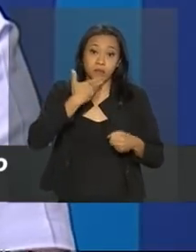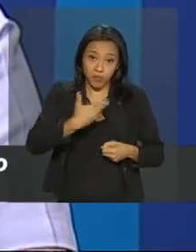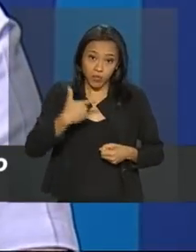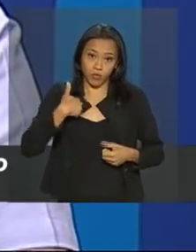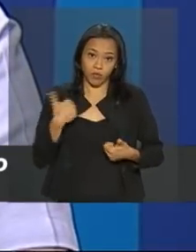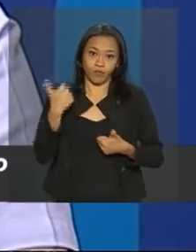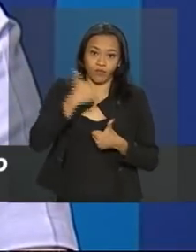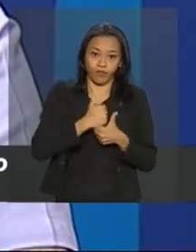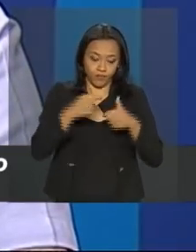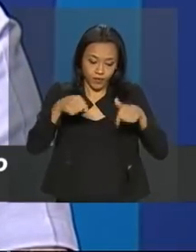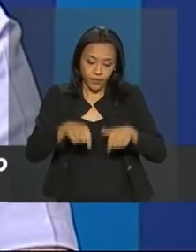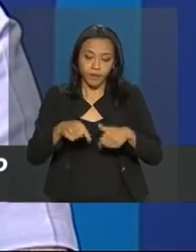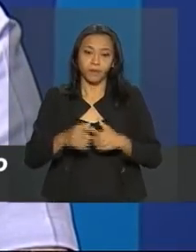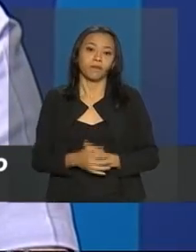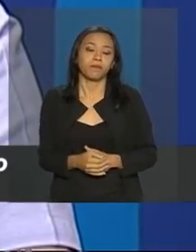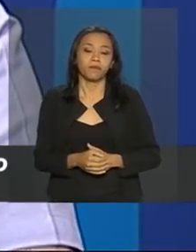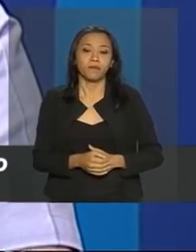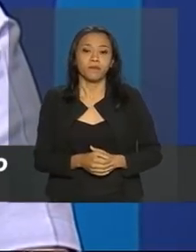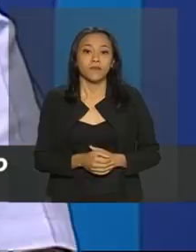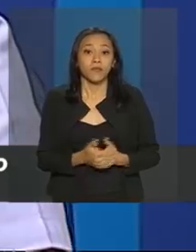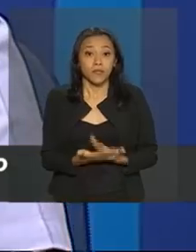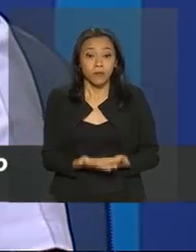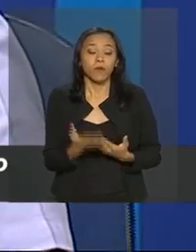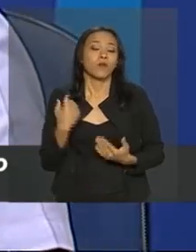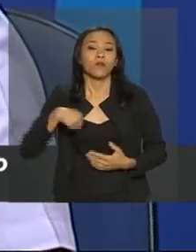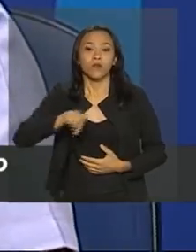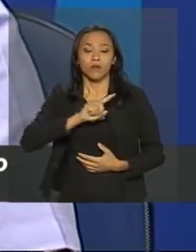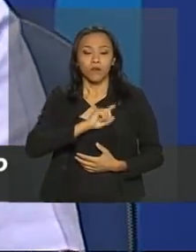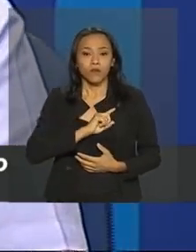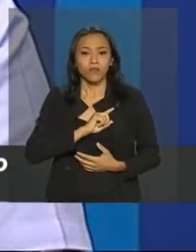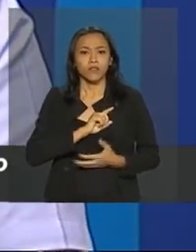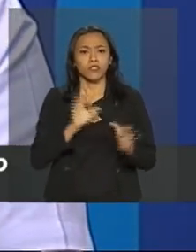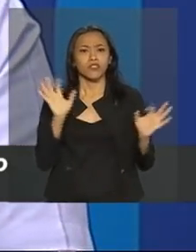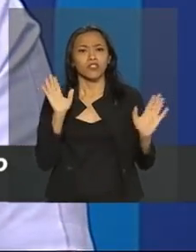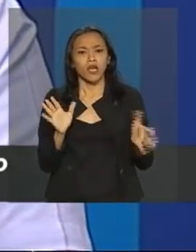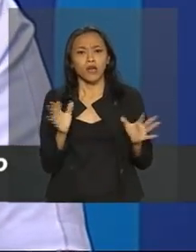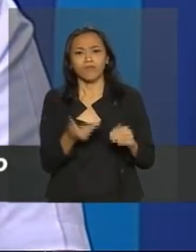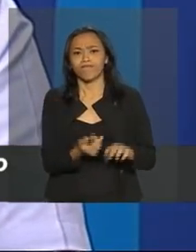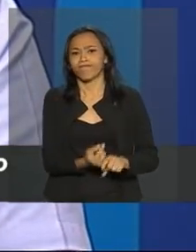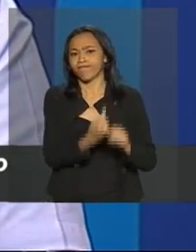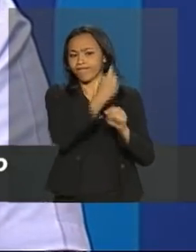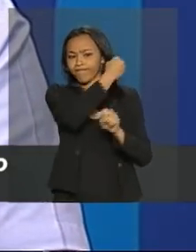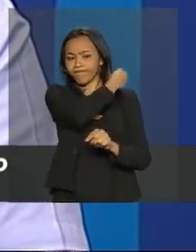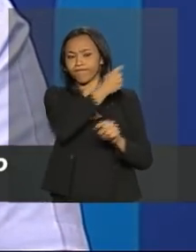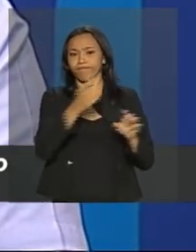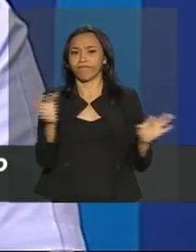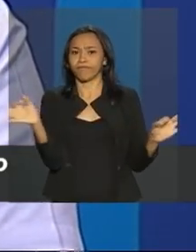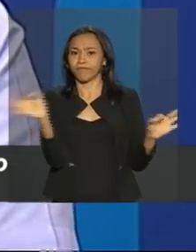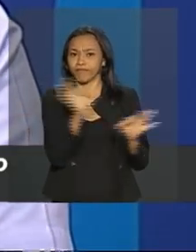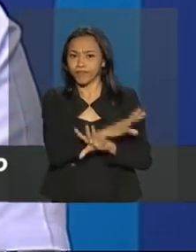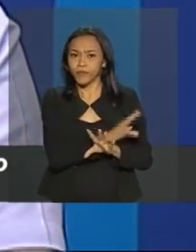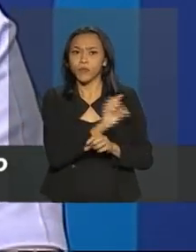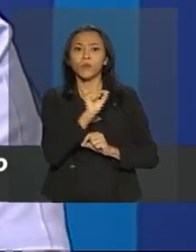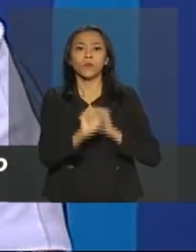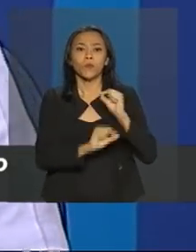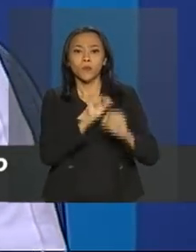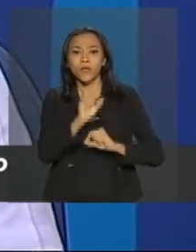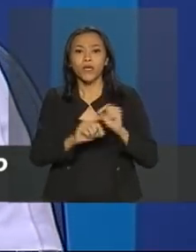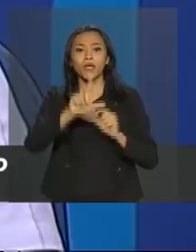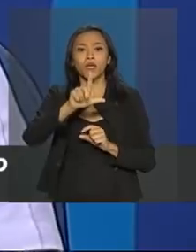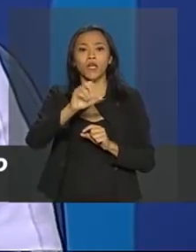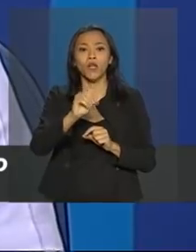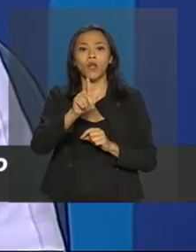é nós acabamos uma grande operação logística mente